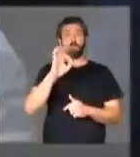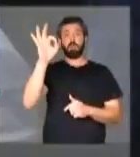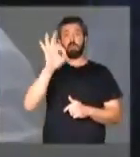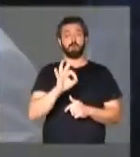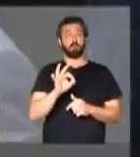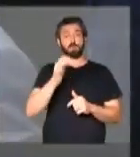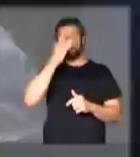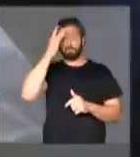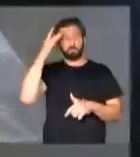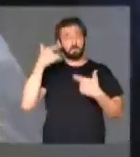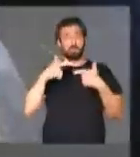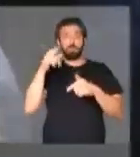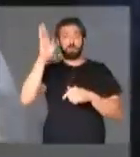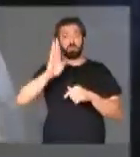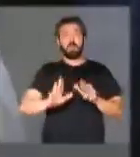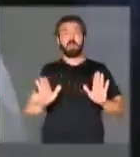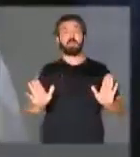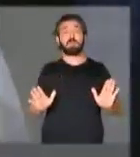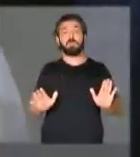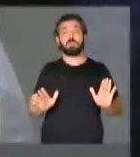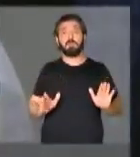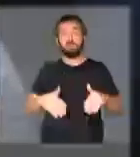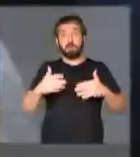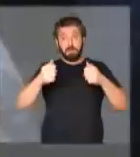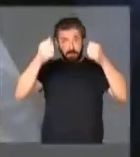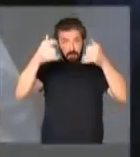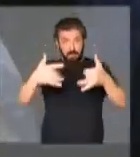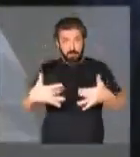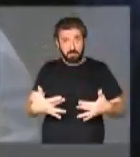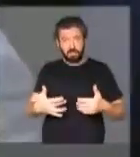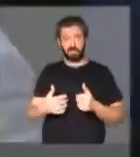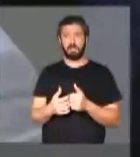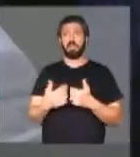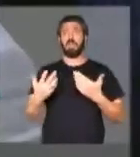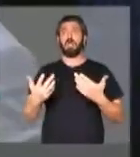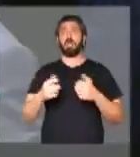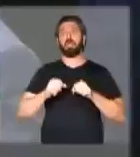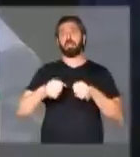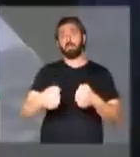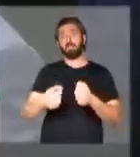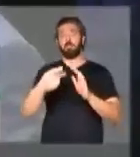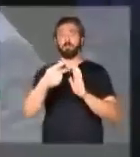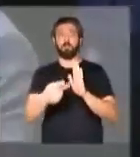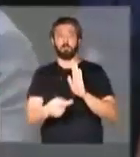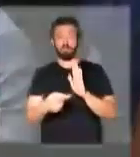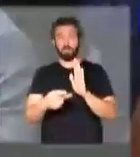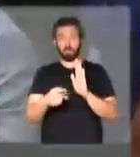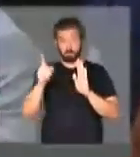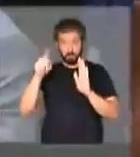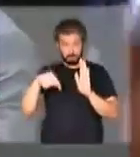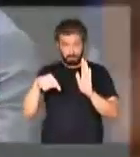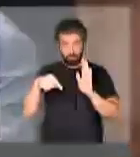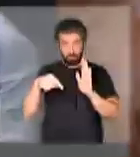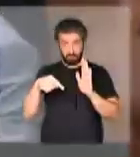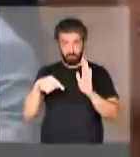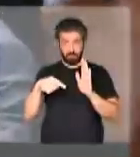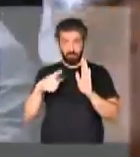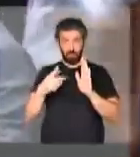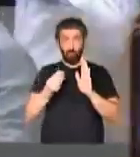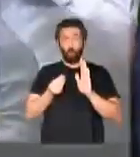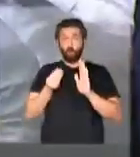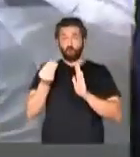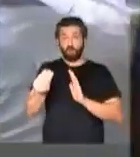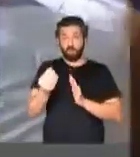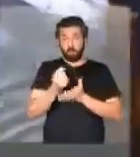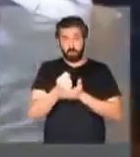dos trabalhadores brasileiros. Então, se a justificativa de quem defendeu esse projeto era para